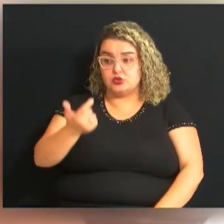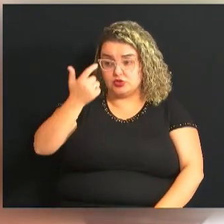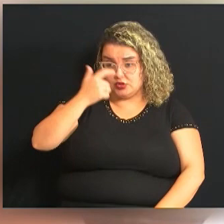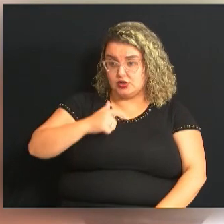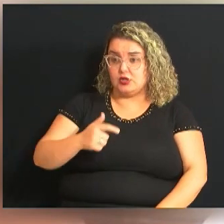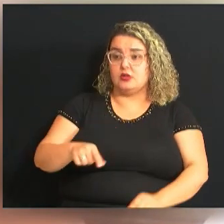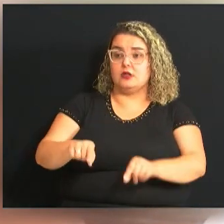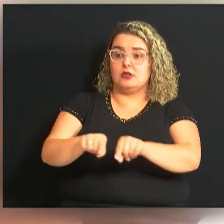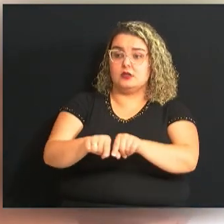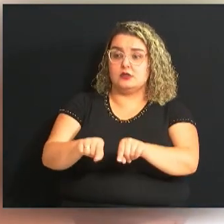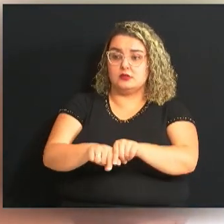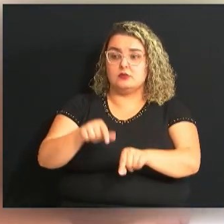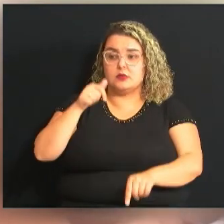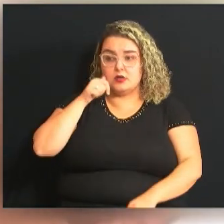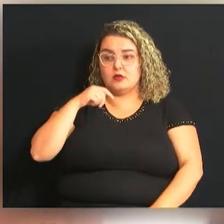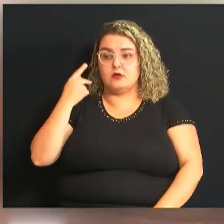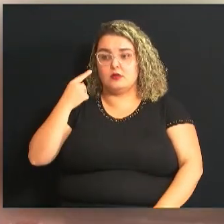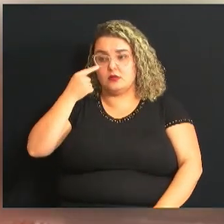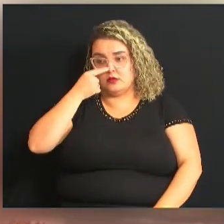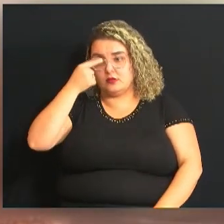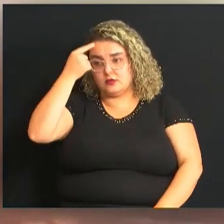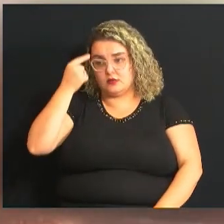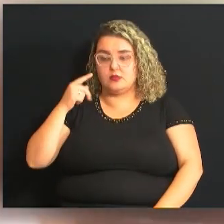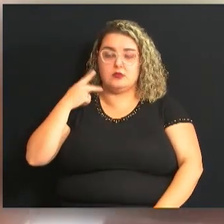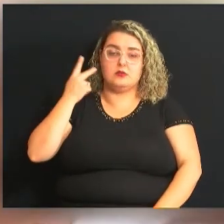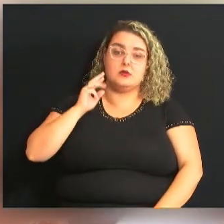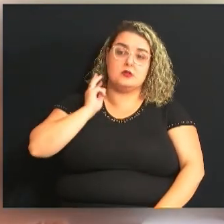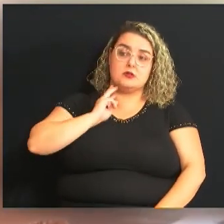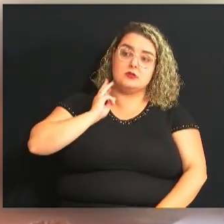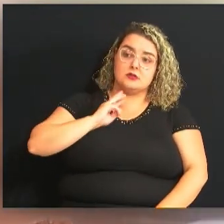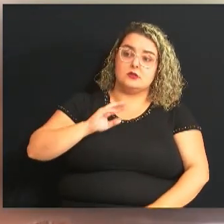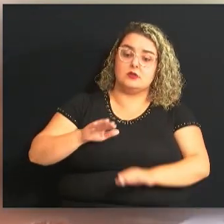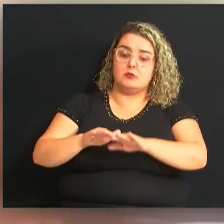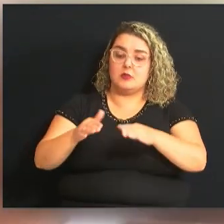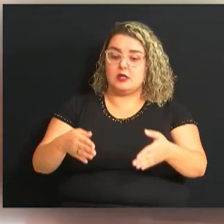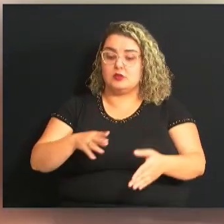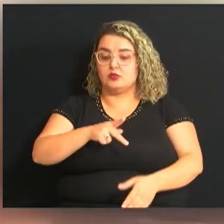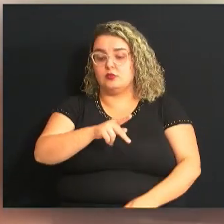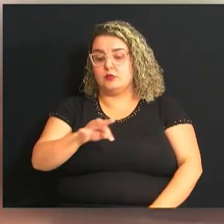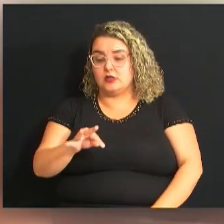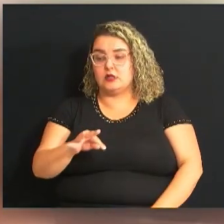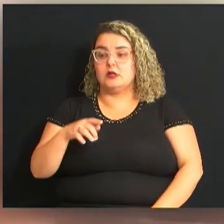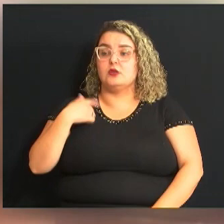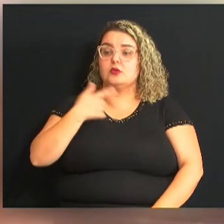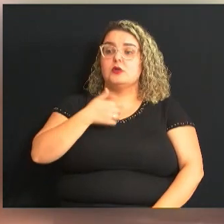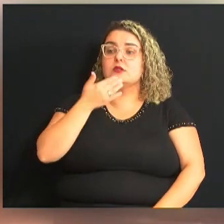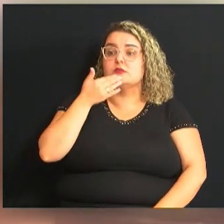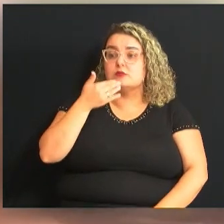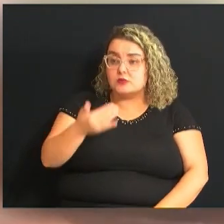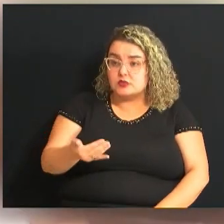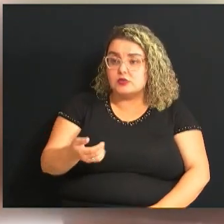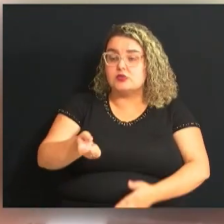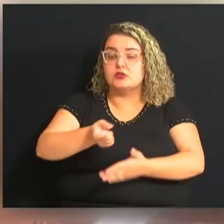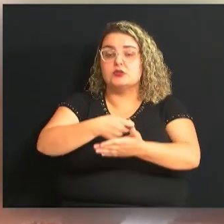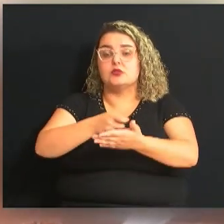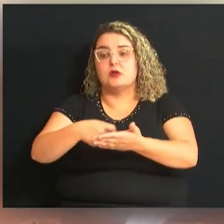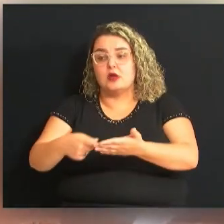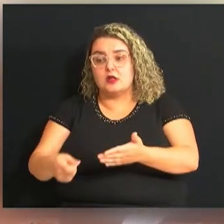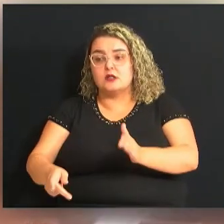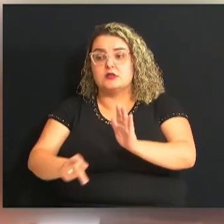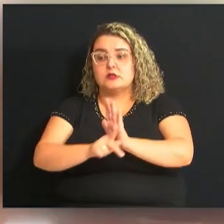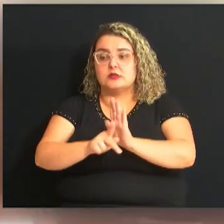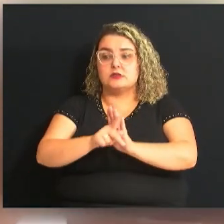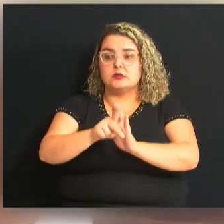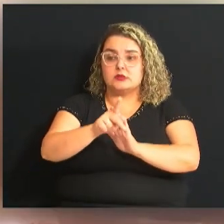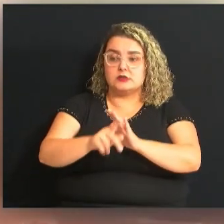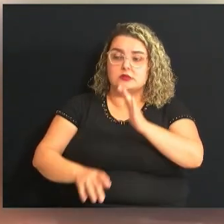a vereadora Paola Miguel, o vereador Cecílio Santos, a bancada do PT, nós solicitamos assinar esse projeto, apesar de ter